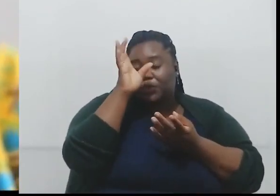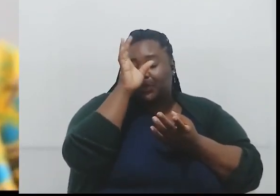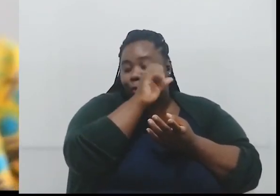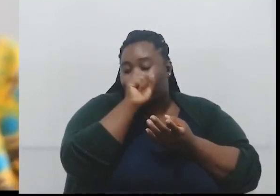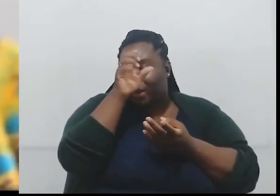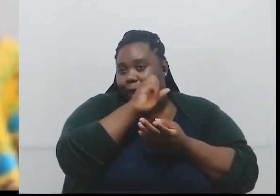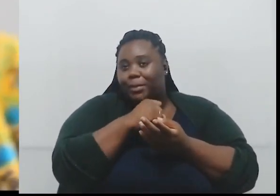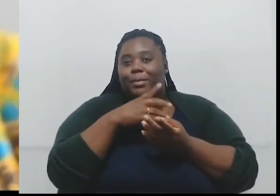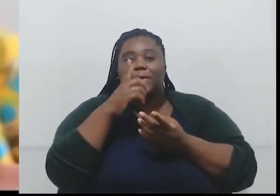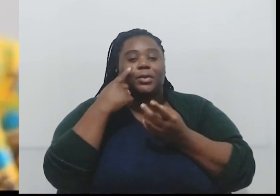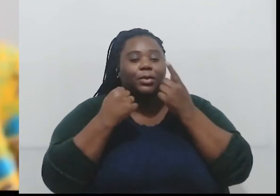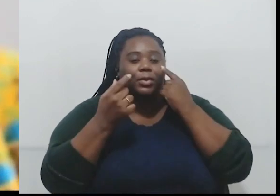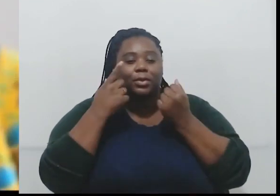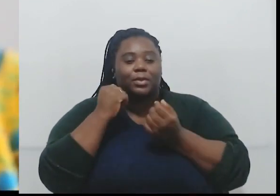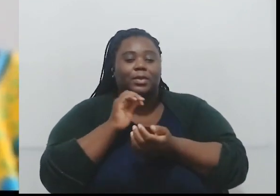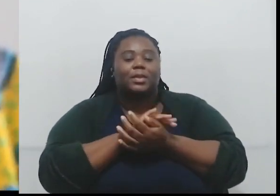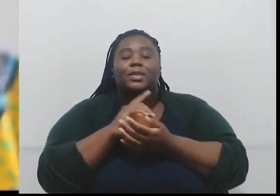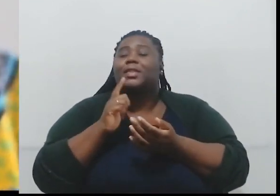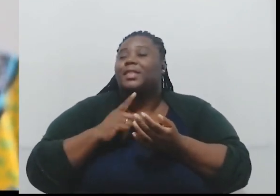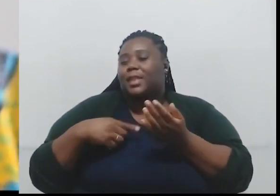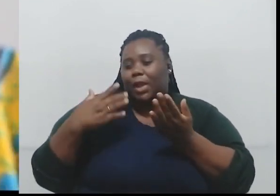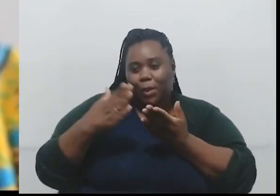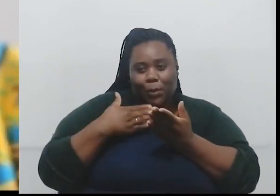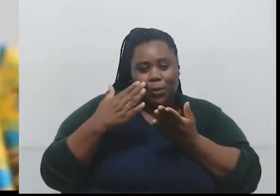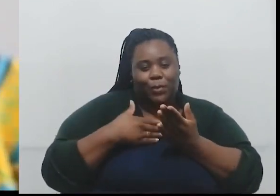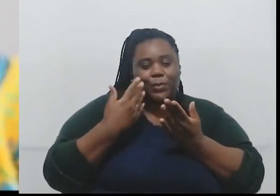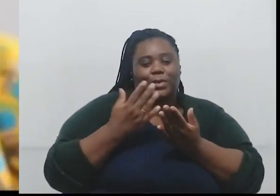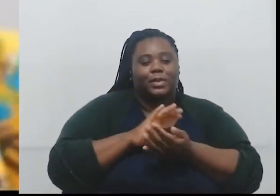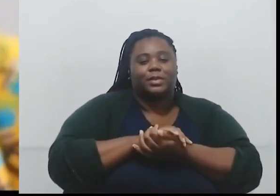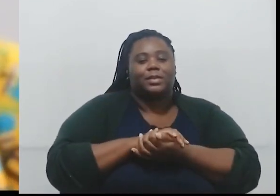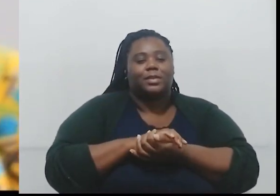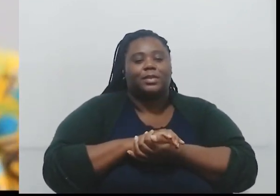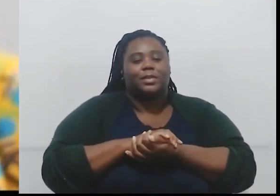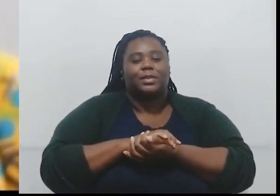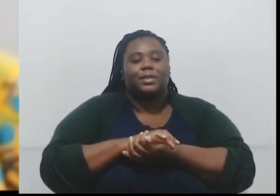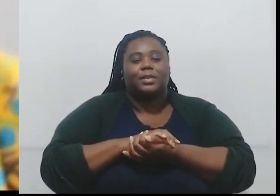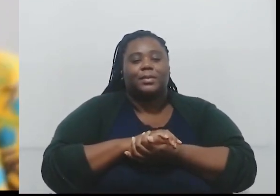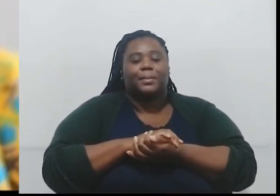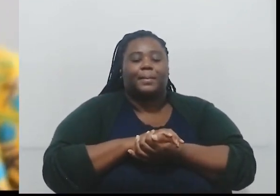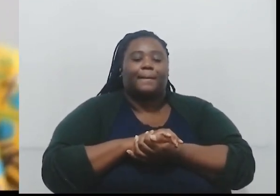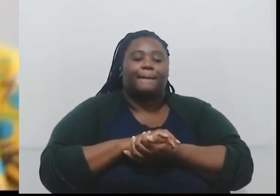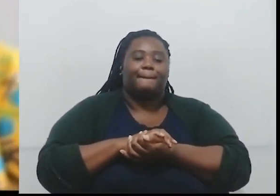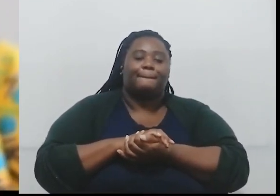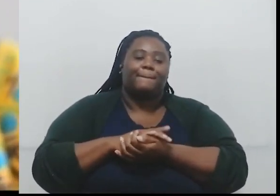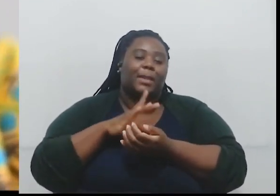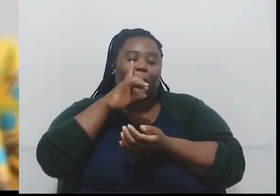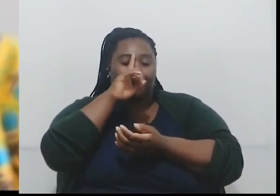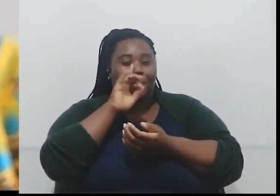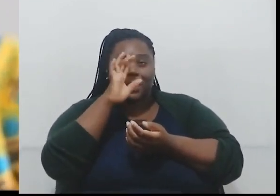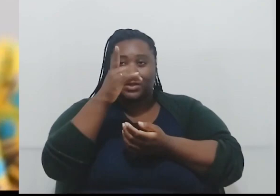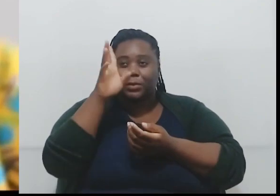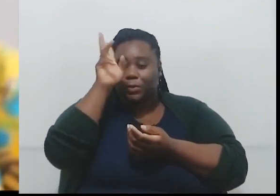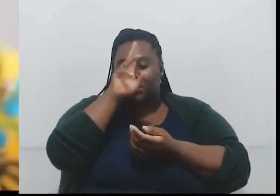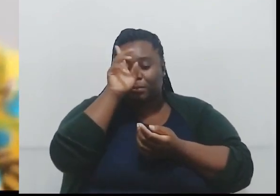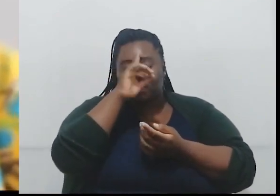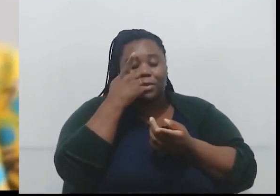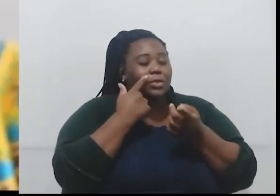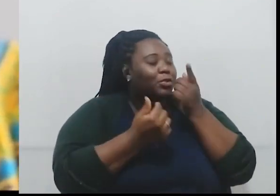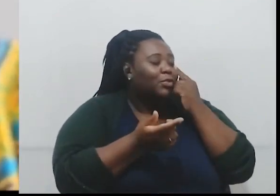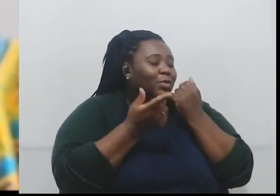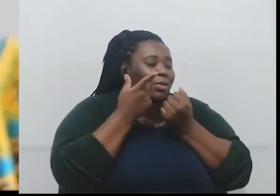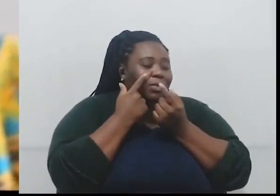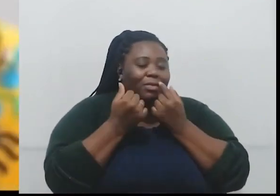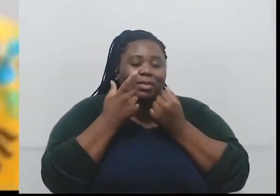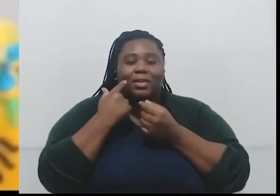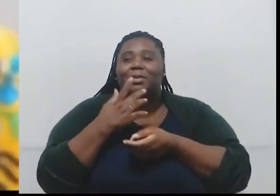choro. Chimamanda tem aquele livreto pequeno, que é O Perigo de uma História Só. Li, chorei um dia. Falei,